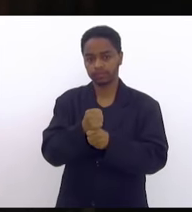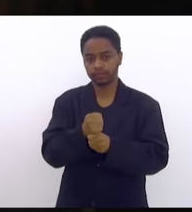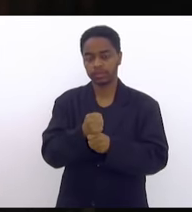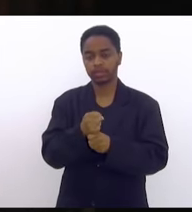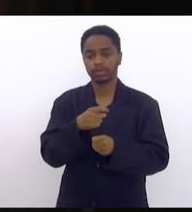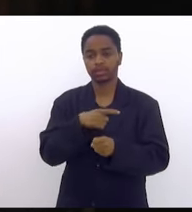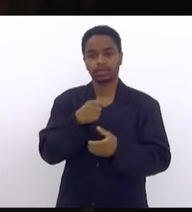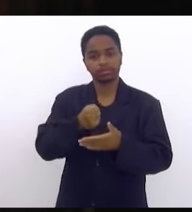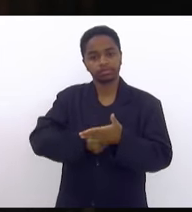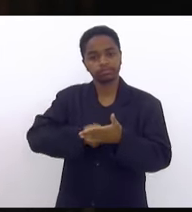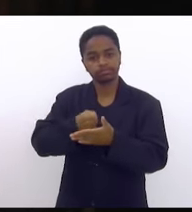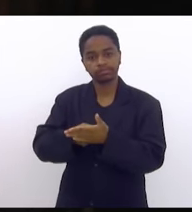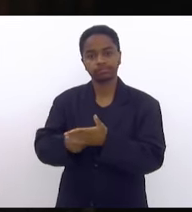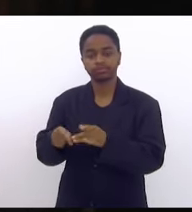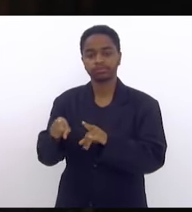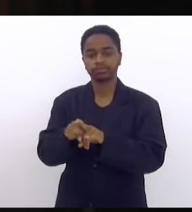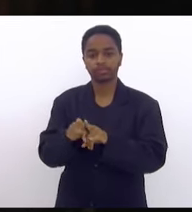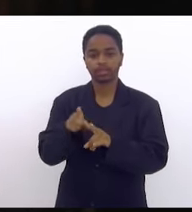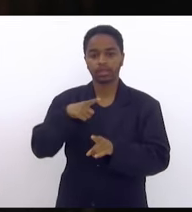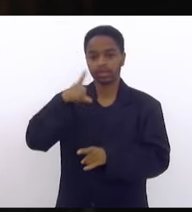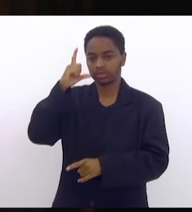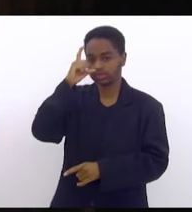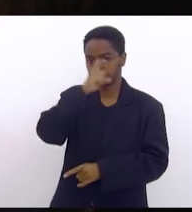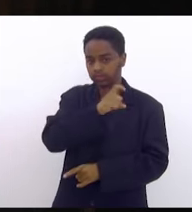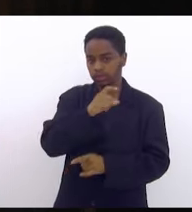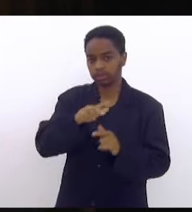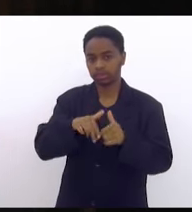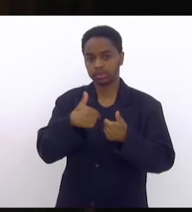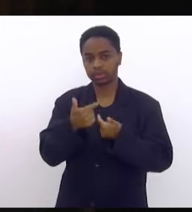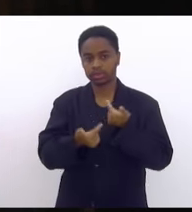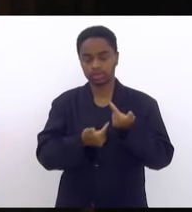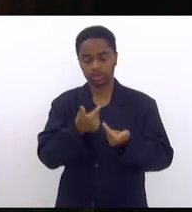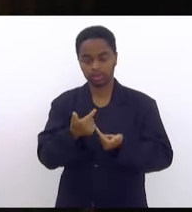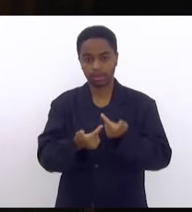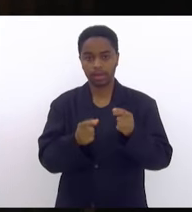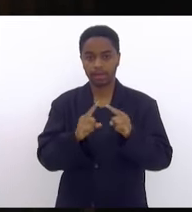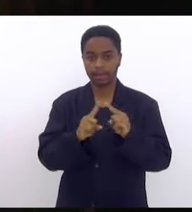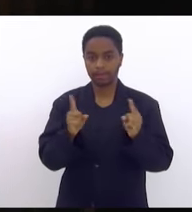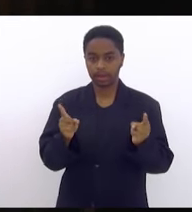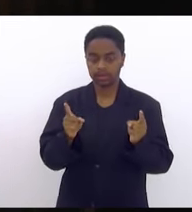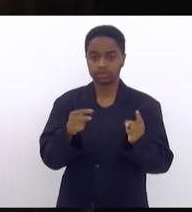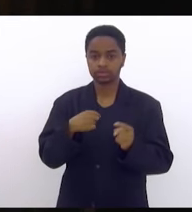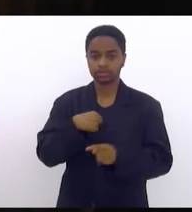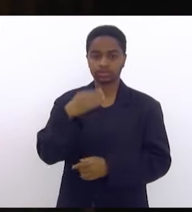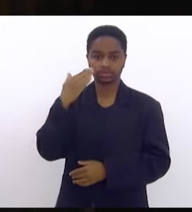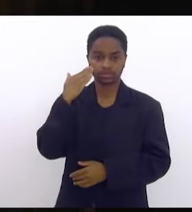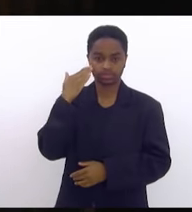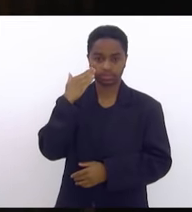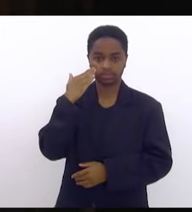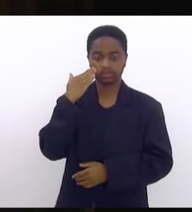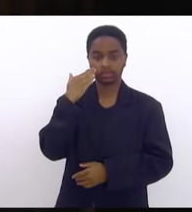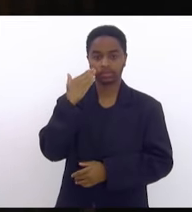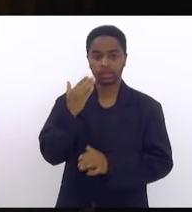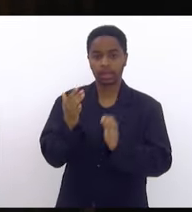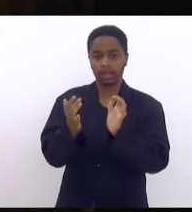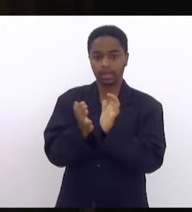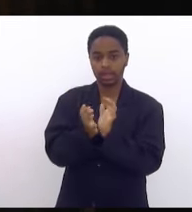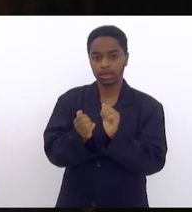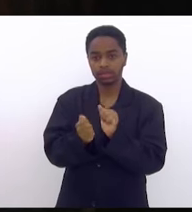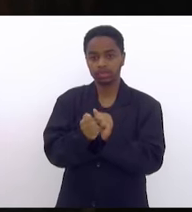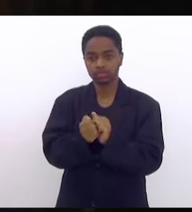aí na luta, com dificuldade do trabalho, mas sei que com essa equipe, como eu